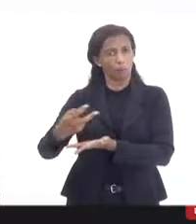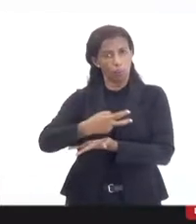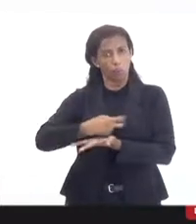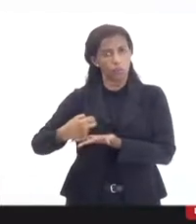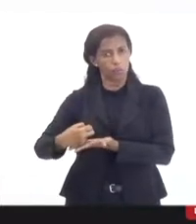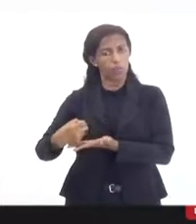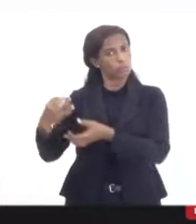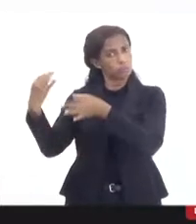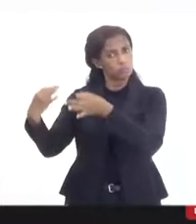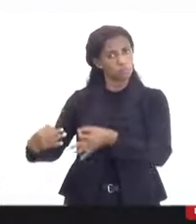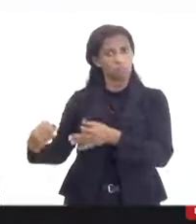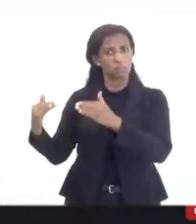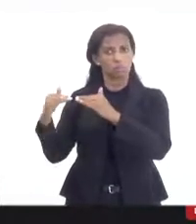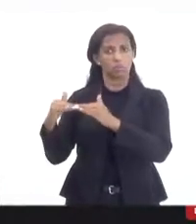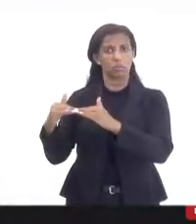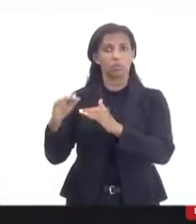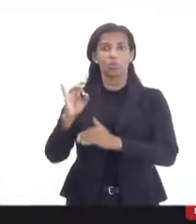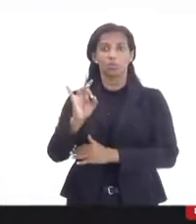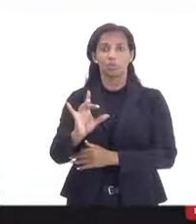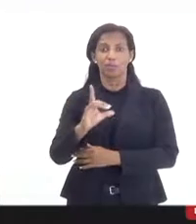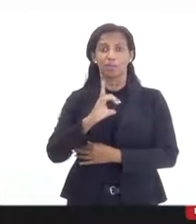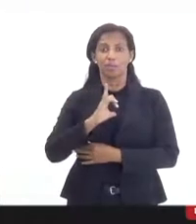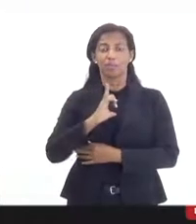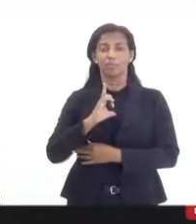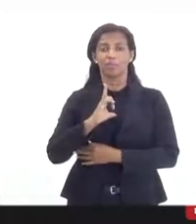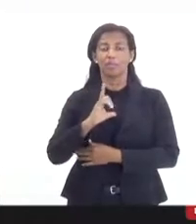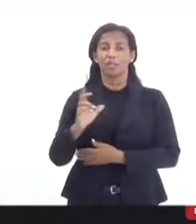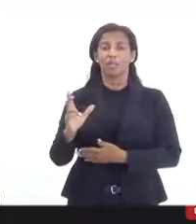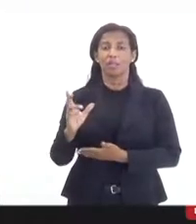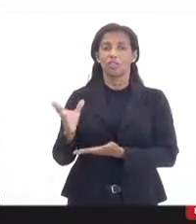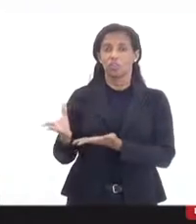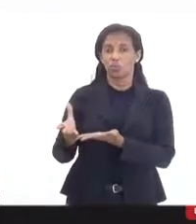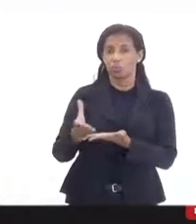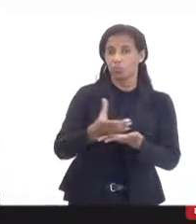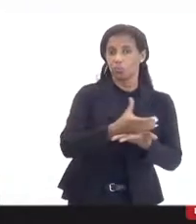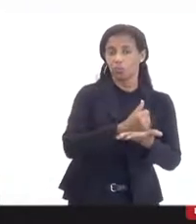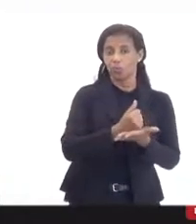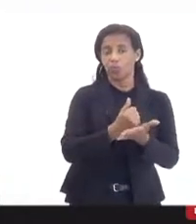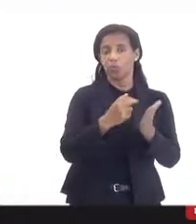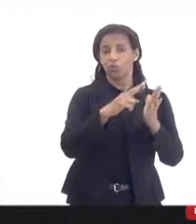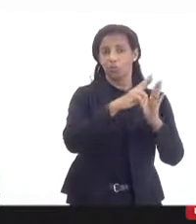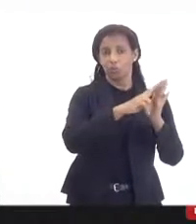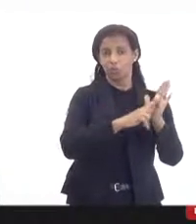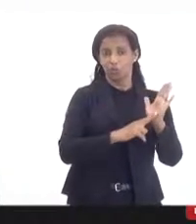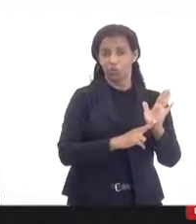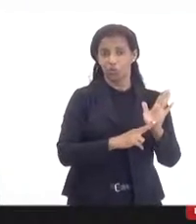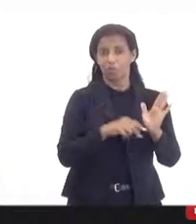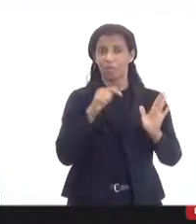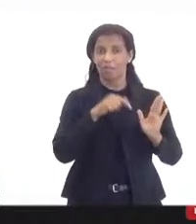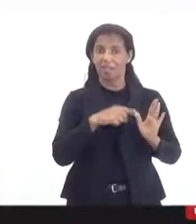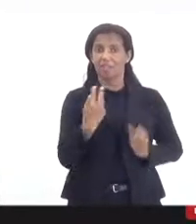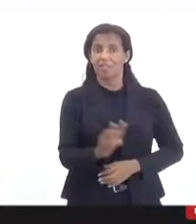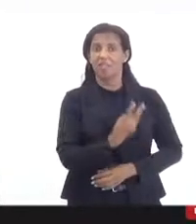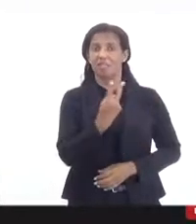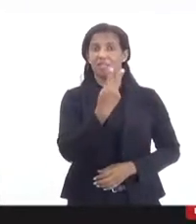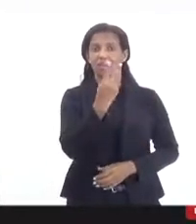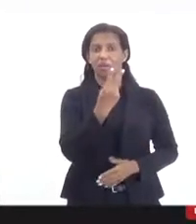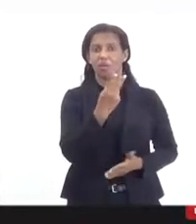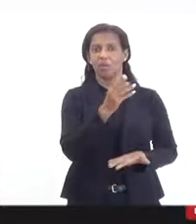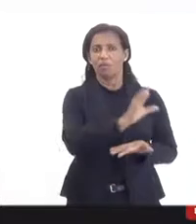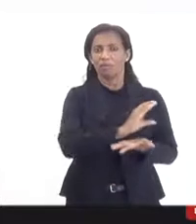devido, só que por questão de arrecadação, por questão de norma constitucional, esse tributo ele vai para o Estado de